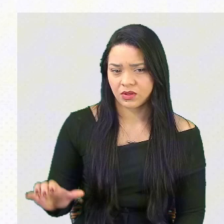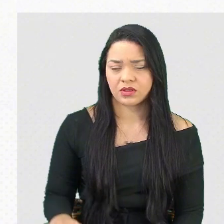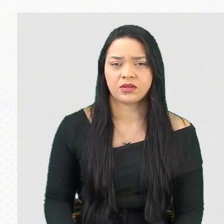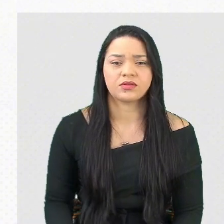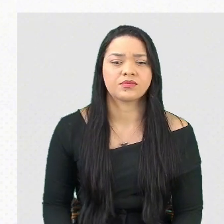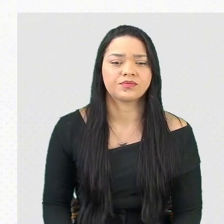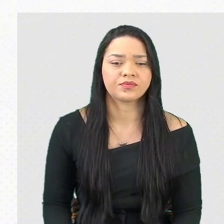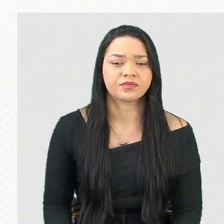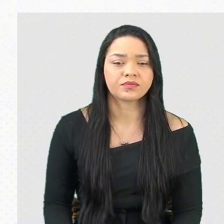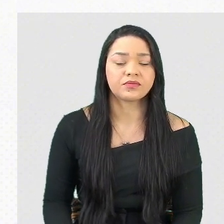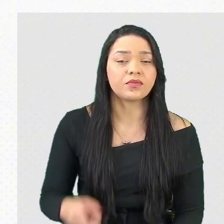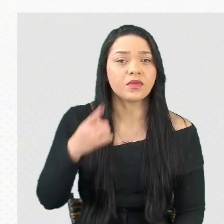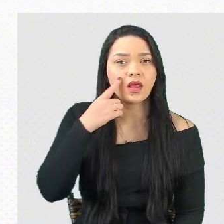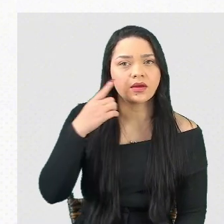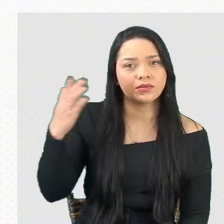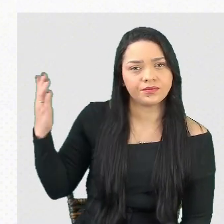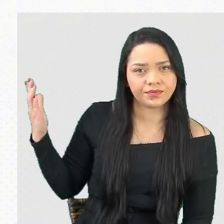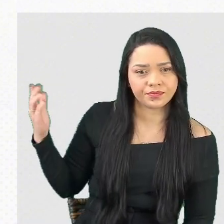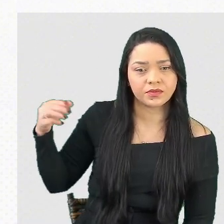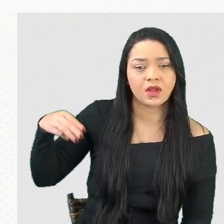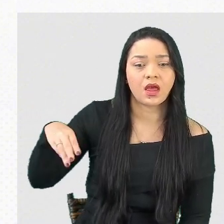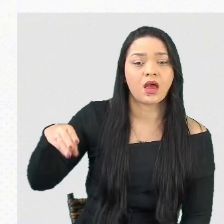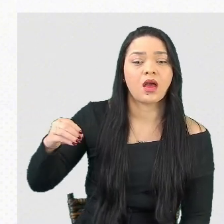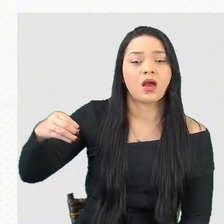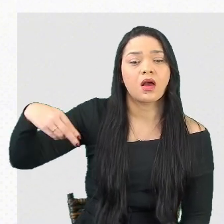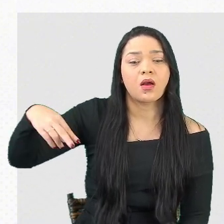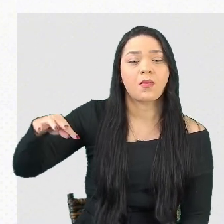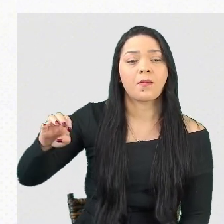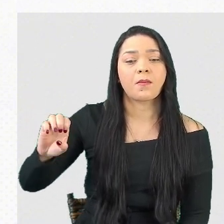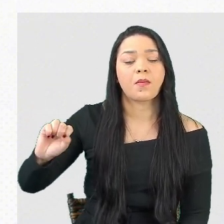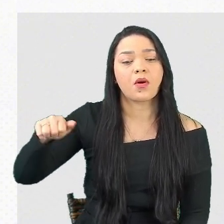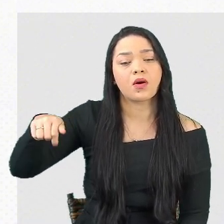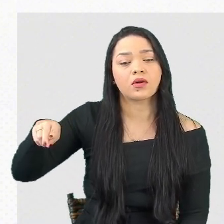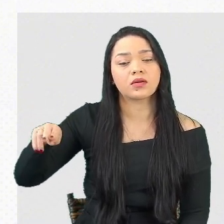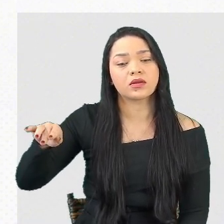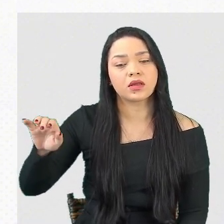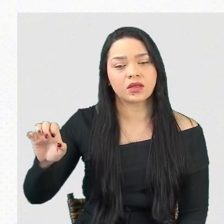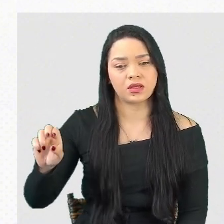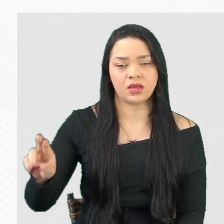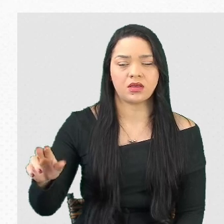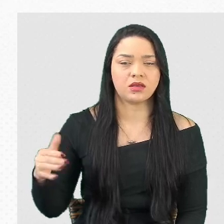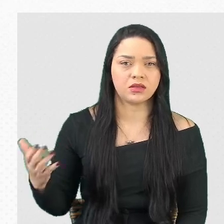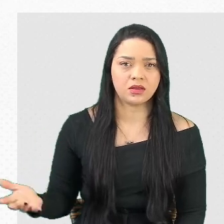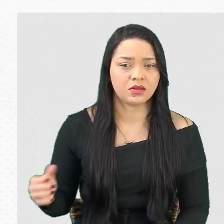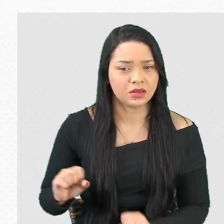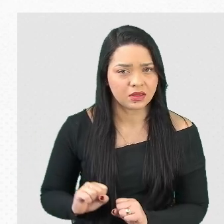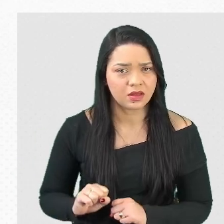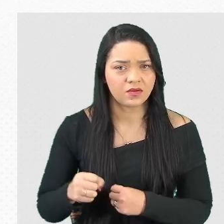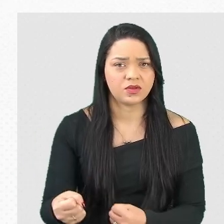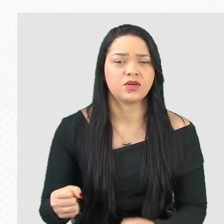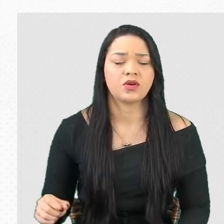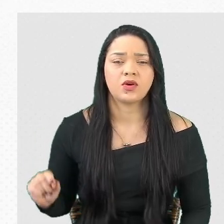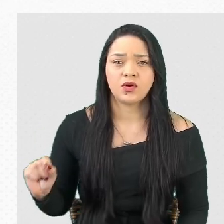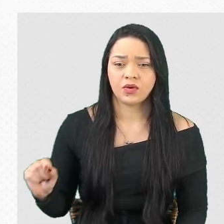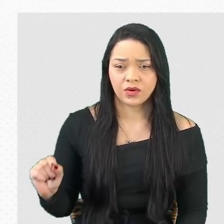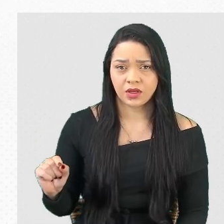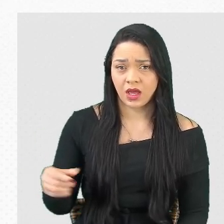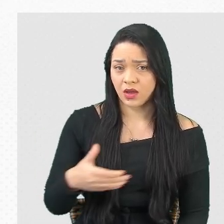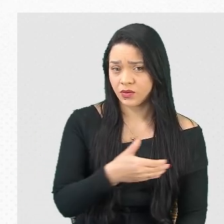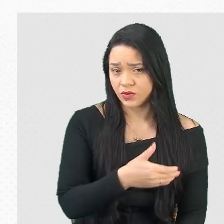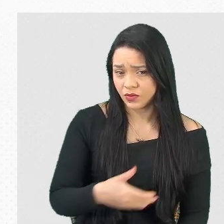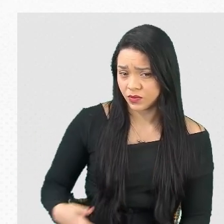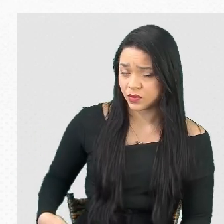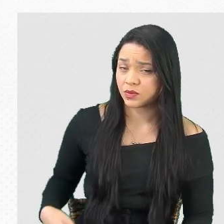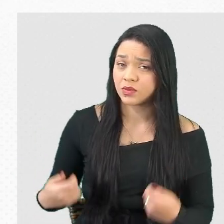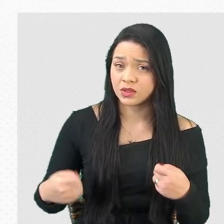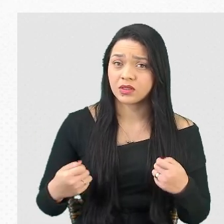Barão de Montesquieu, né, ele foi um crítico dos costumes e um teórico político francês, e ele defendia que as formas de governo devem